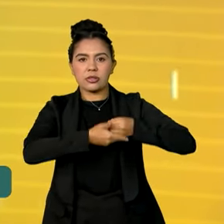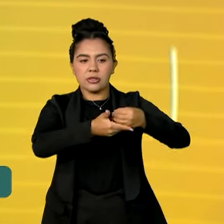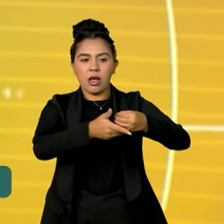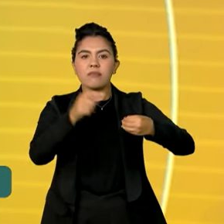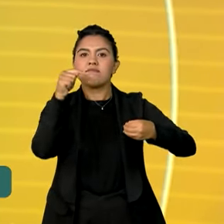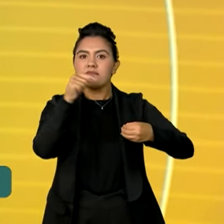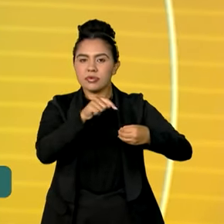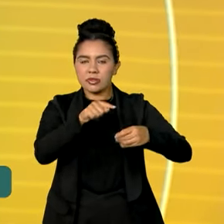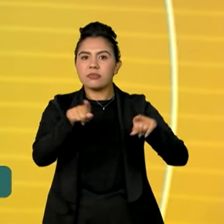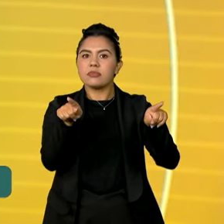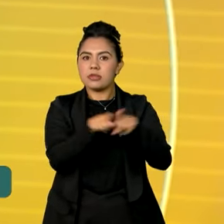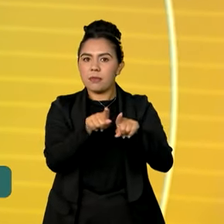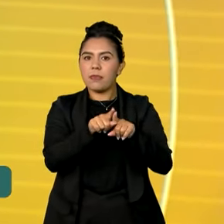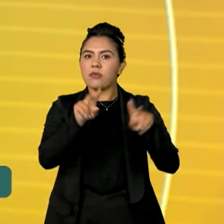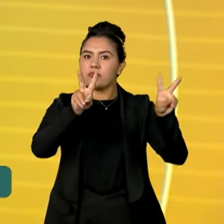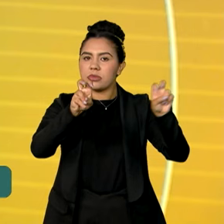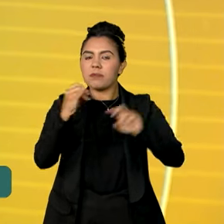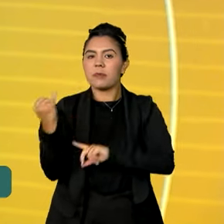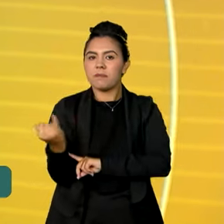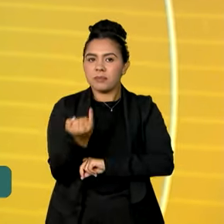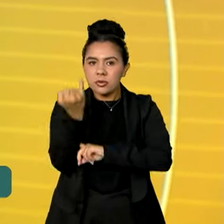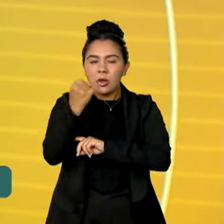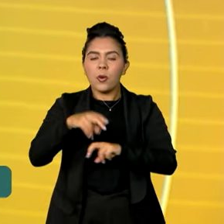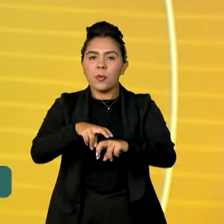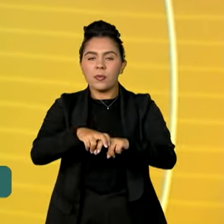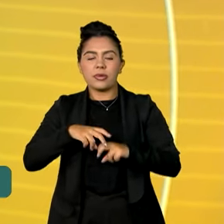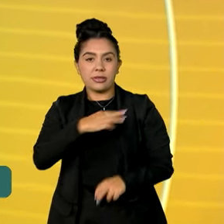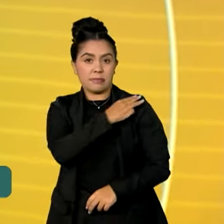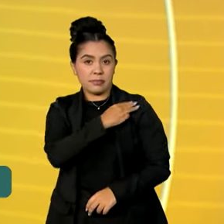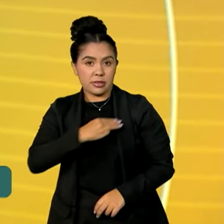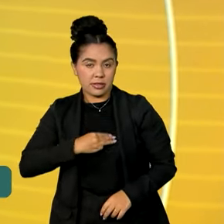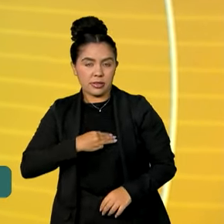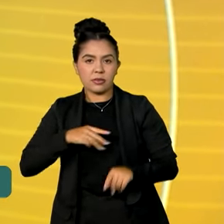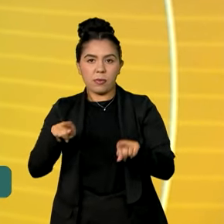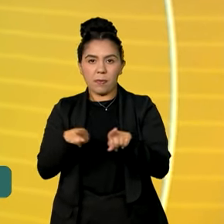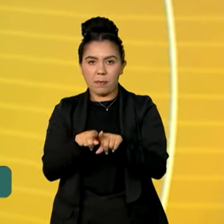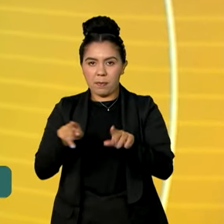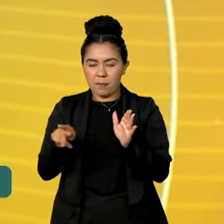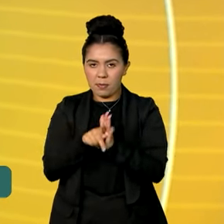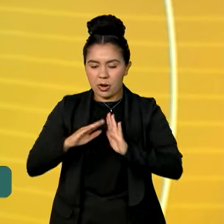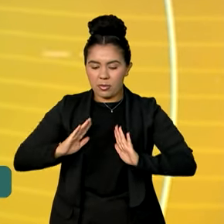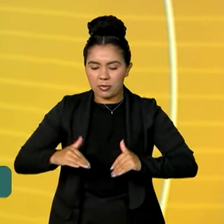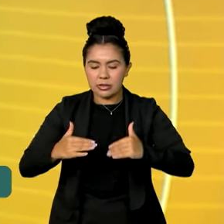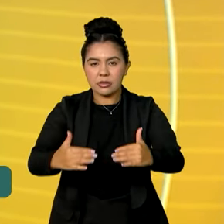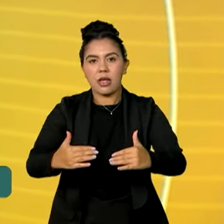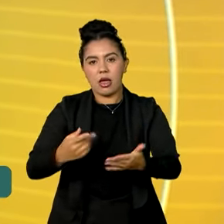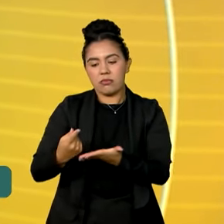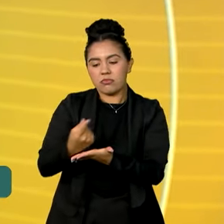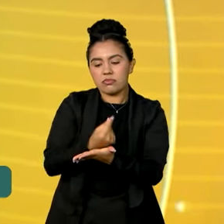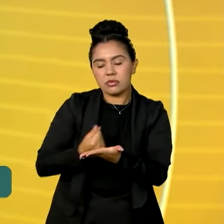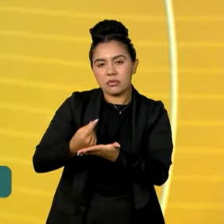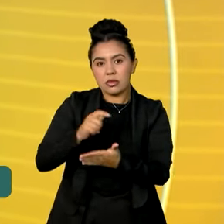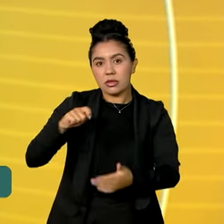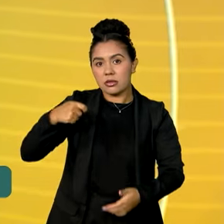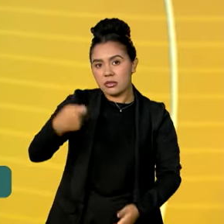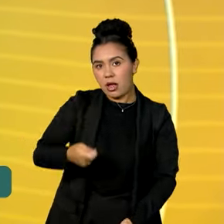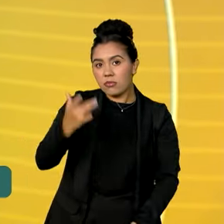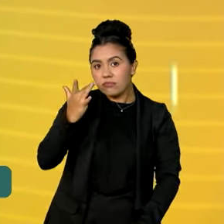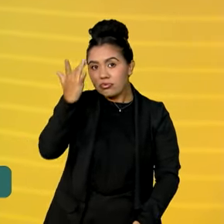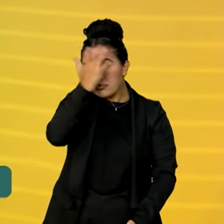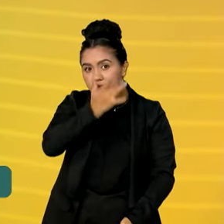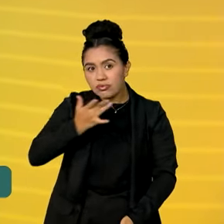G20. O ministro da Fazenda, Fernando Haddad, e o primeiro-ministro do Reino Unido, Keir Starmer, participaram do lançamento da